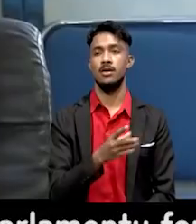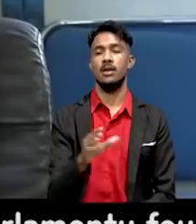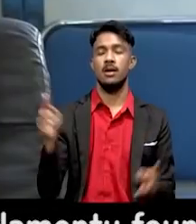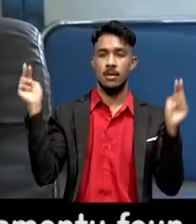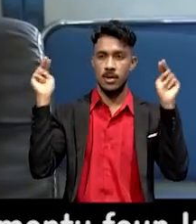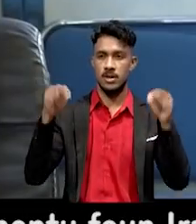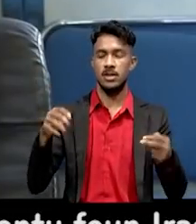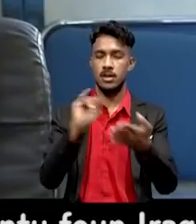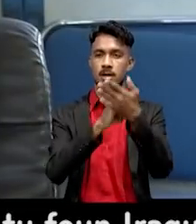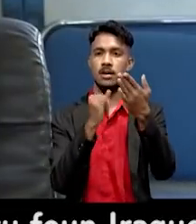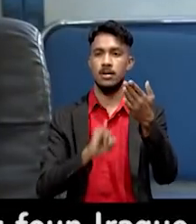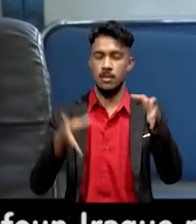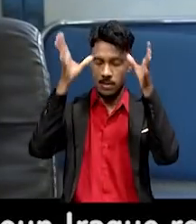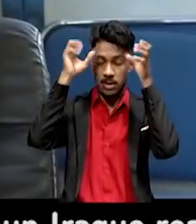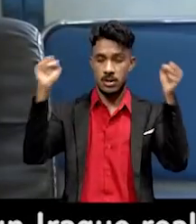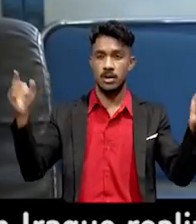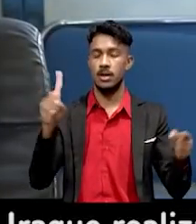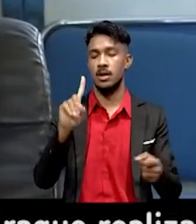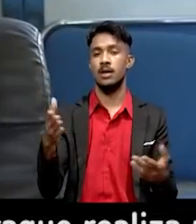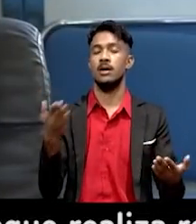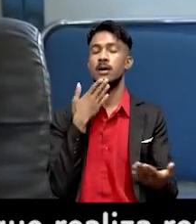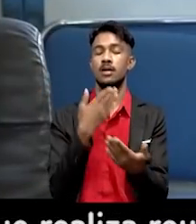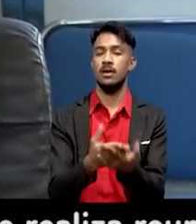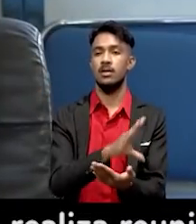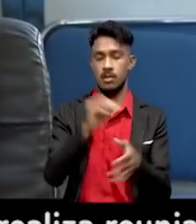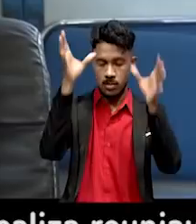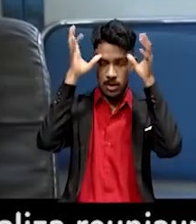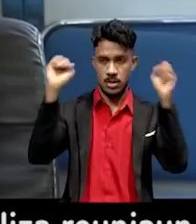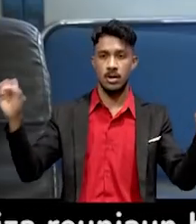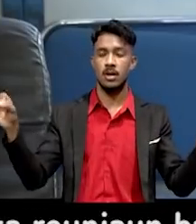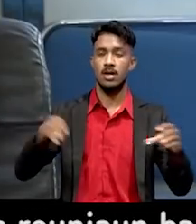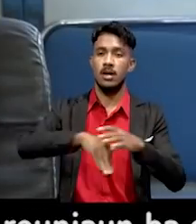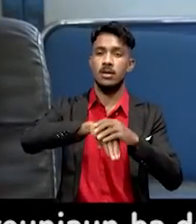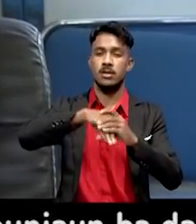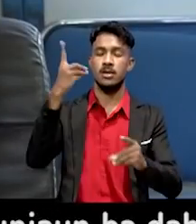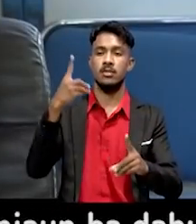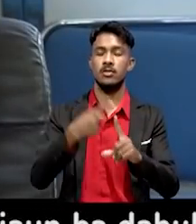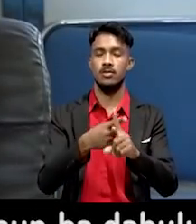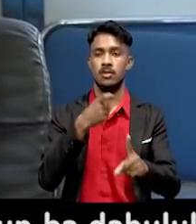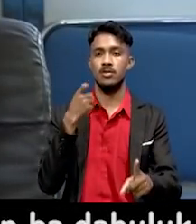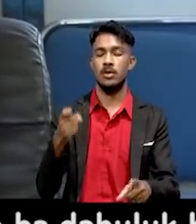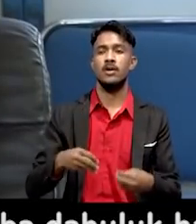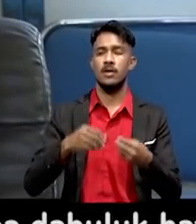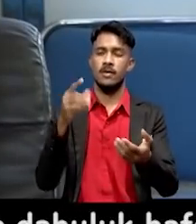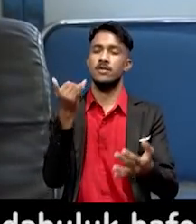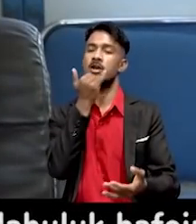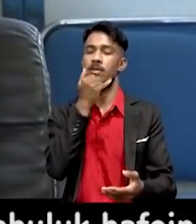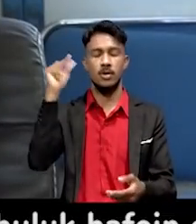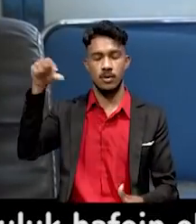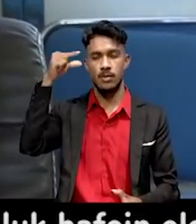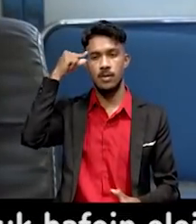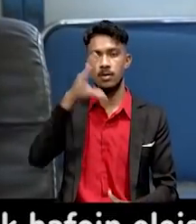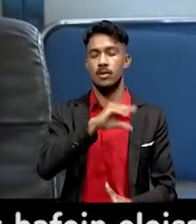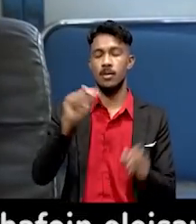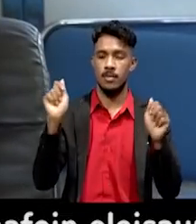presidente da diak e presidente da né bema kala sai oposição ba governo ou bela dia